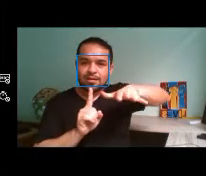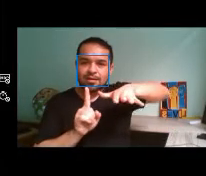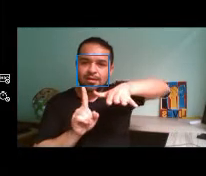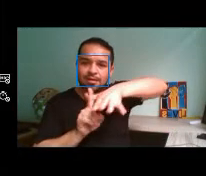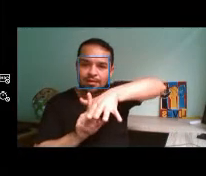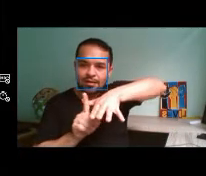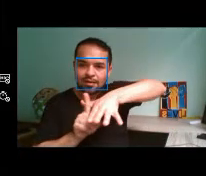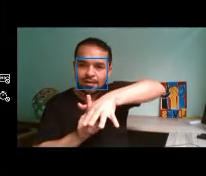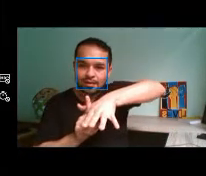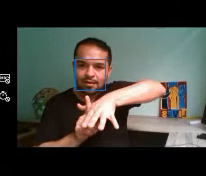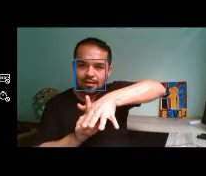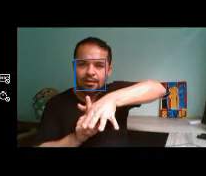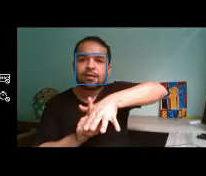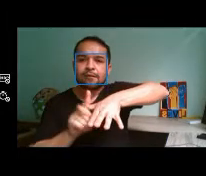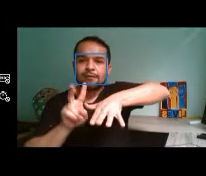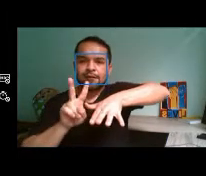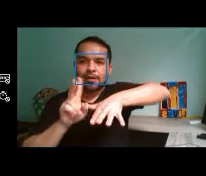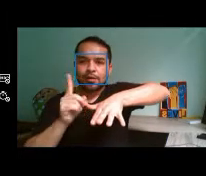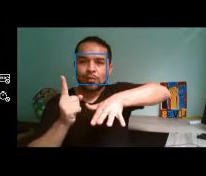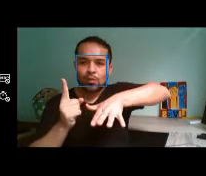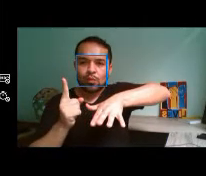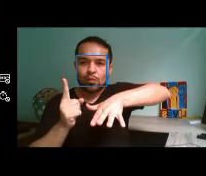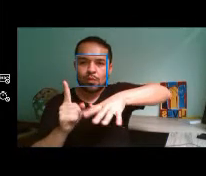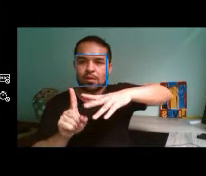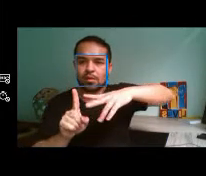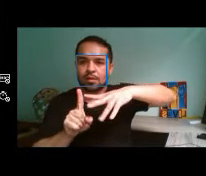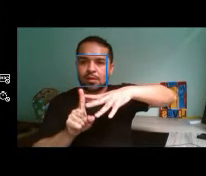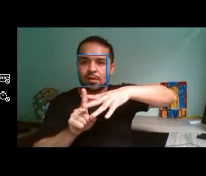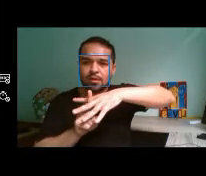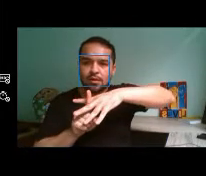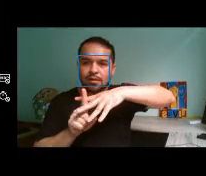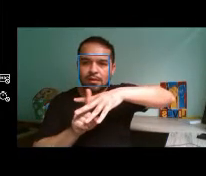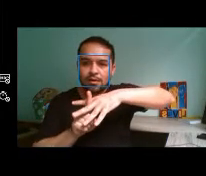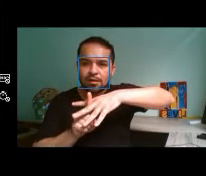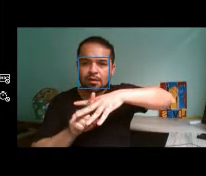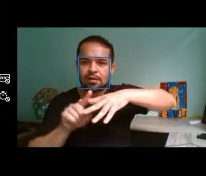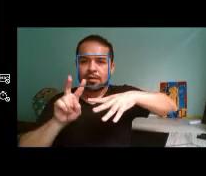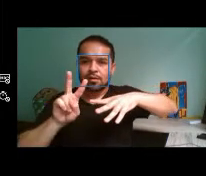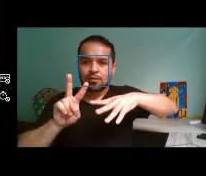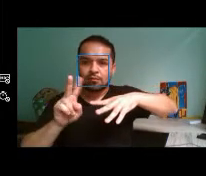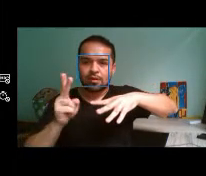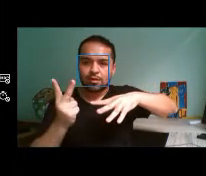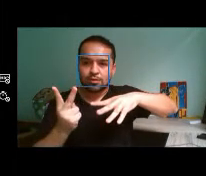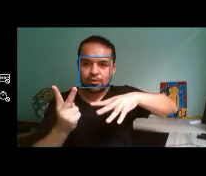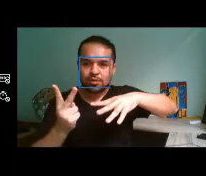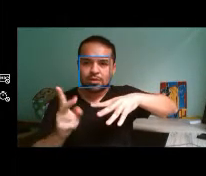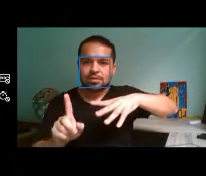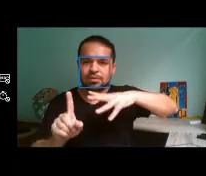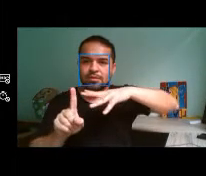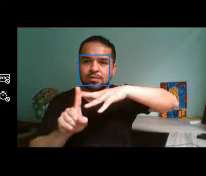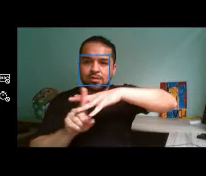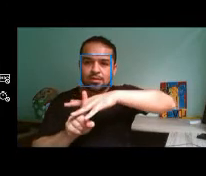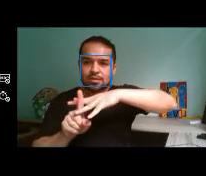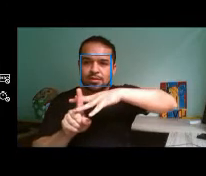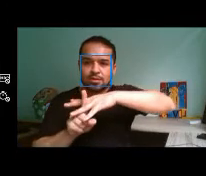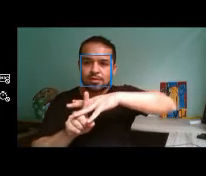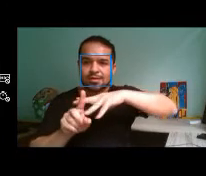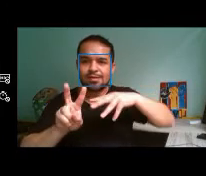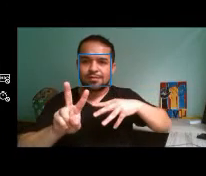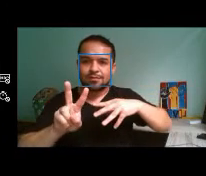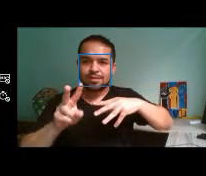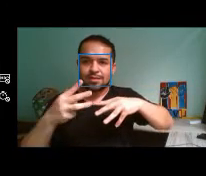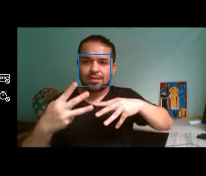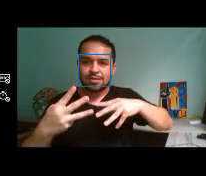Tá vendo? Se fosse aqui entre o polegar e o indicador, seria V1. Entre o indicador e o médio,